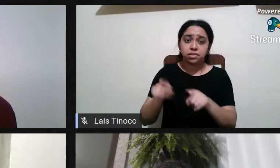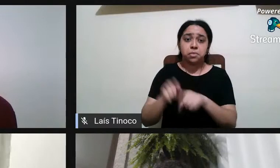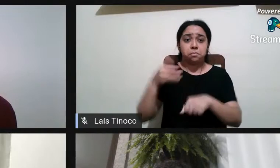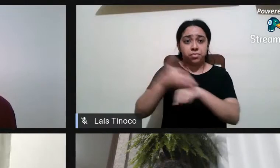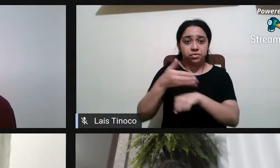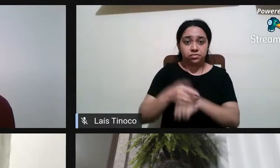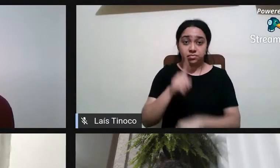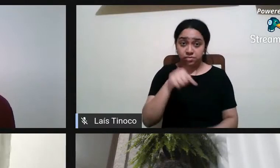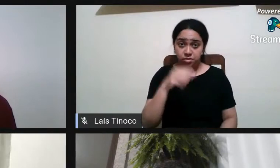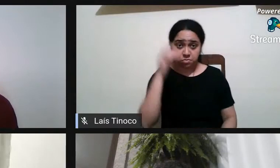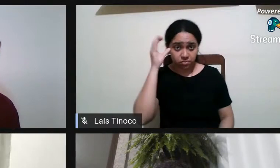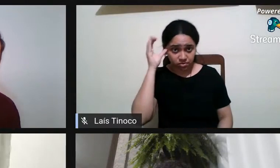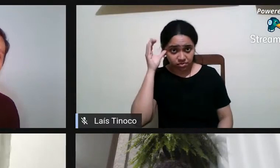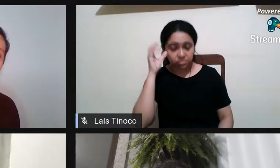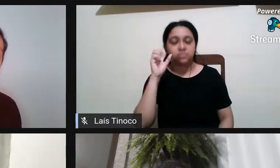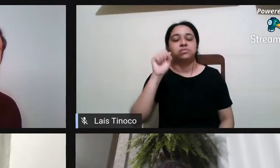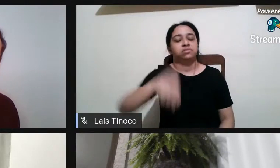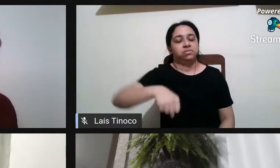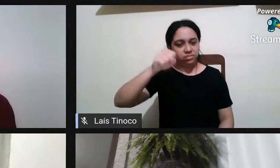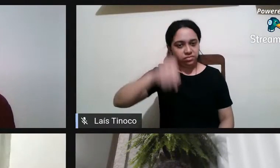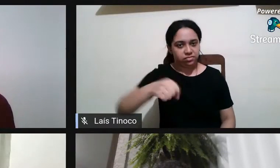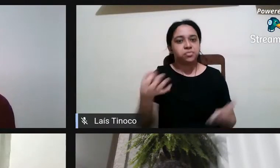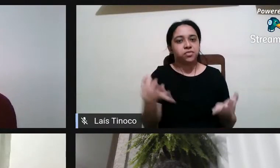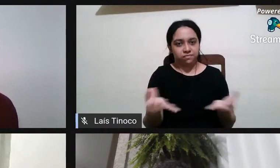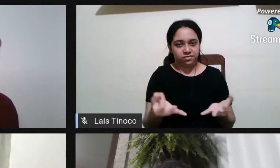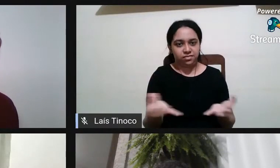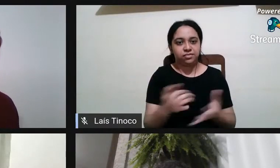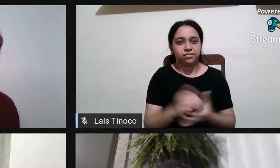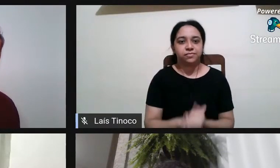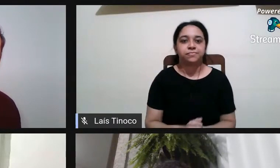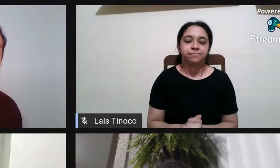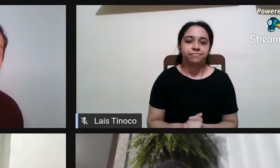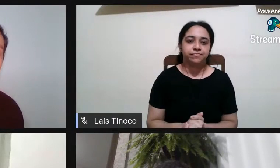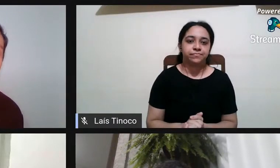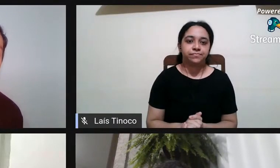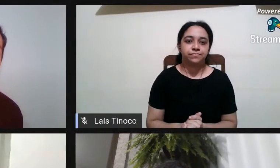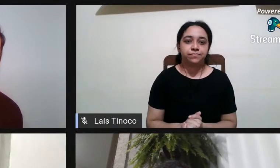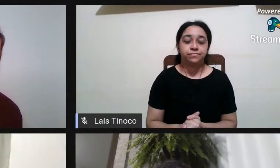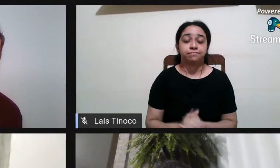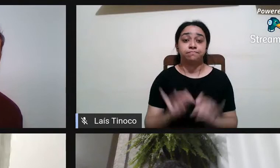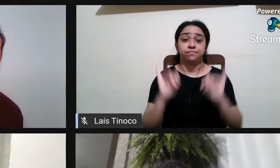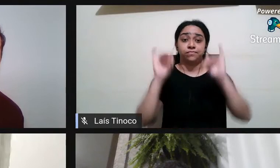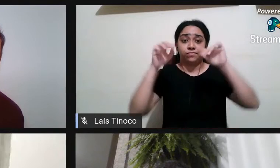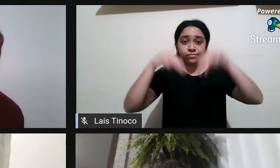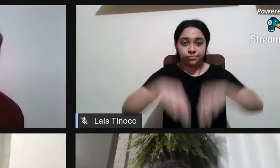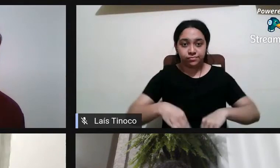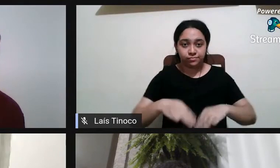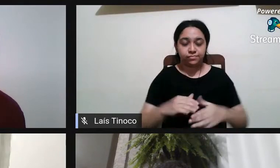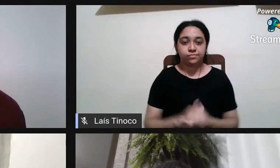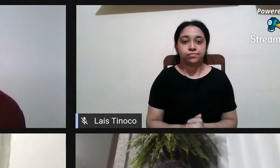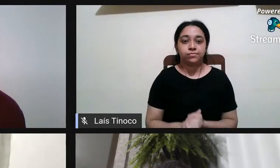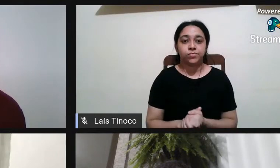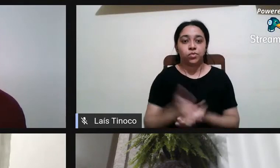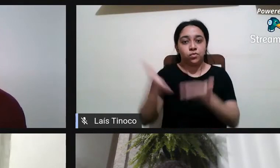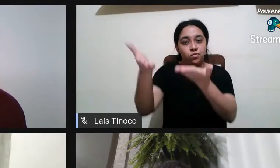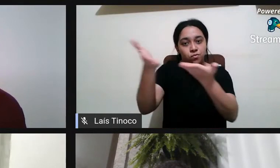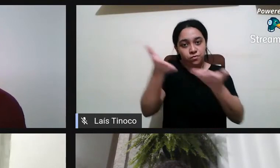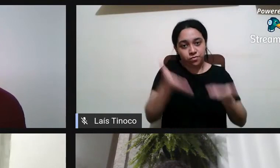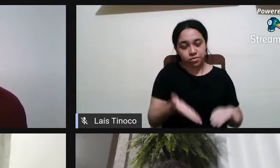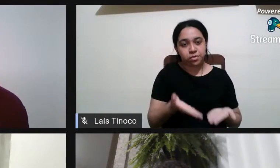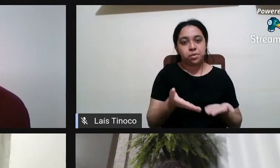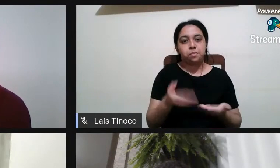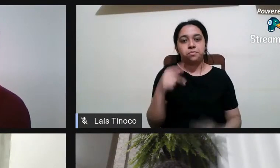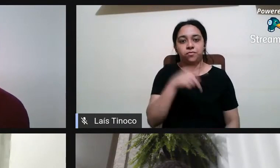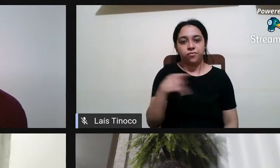Caio? Isso, perfeito. Desse jeito. E aí, para encerrar, quero convidar a professora Isabel